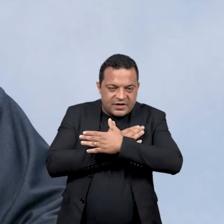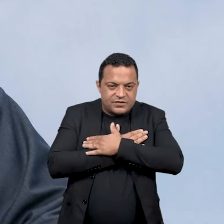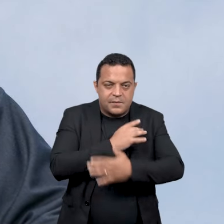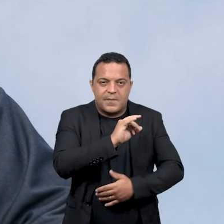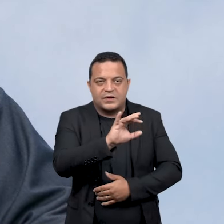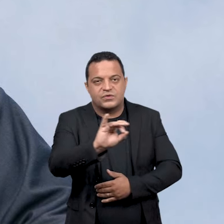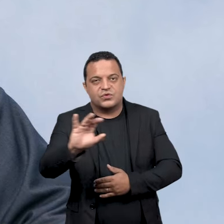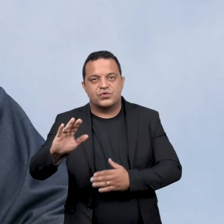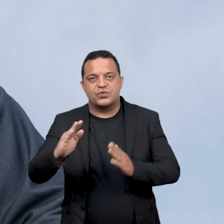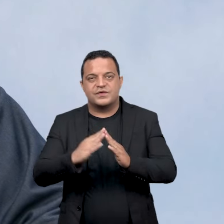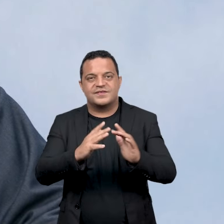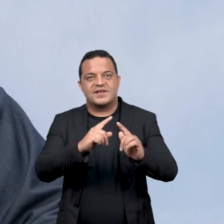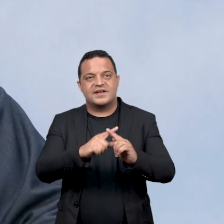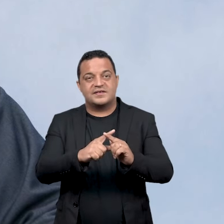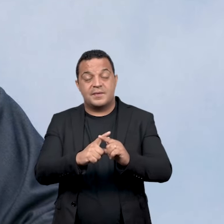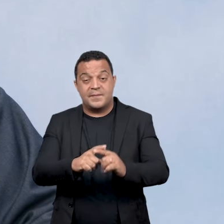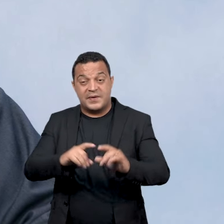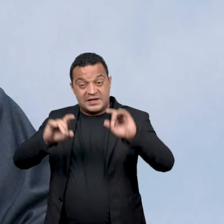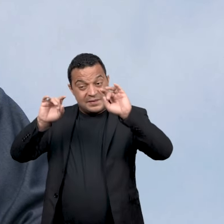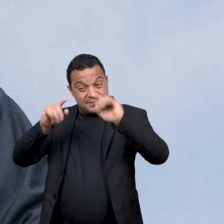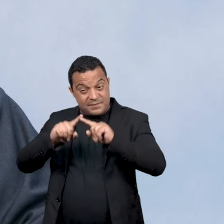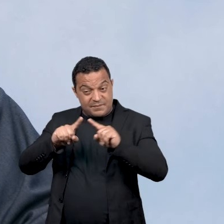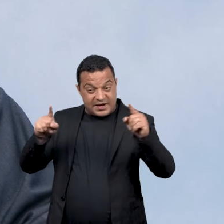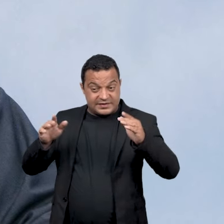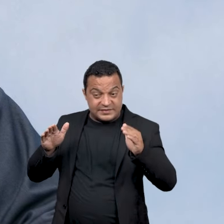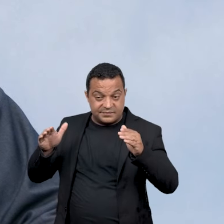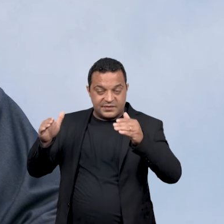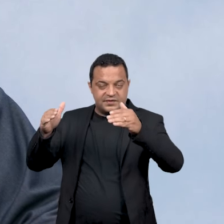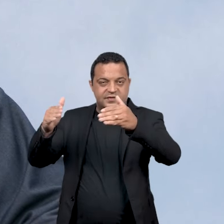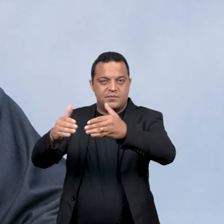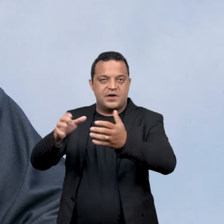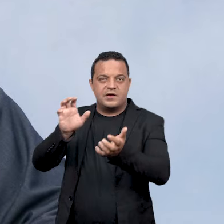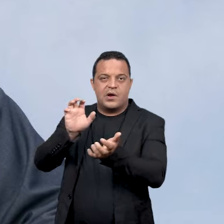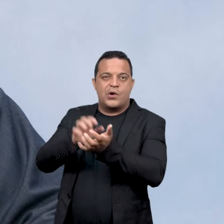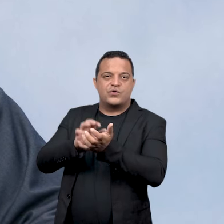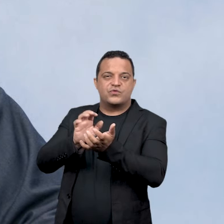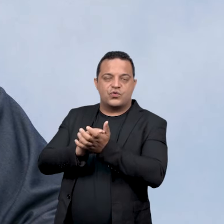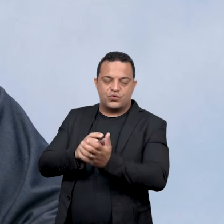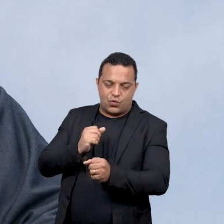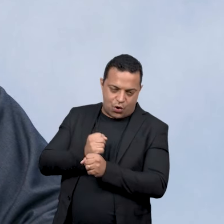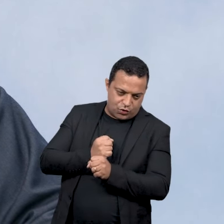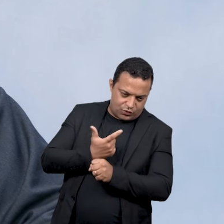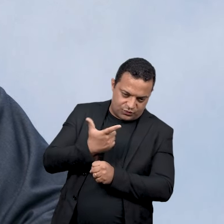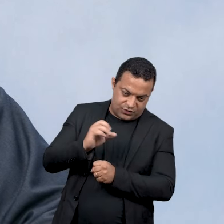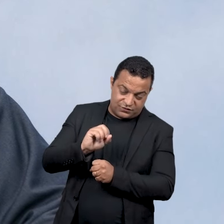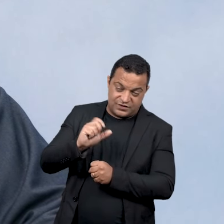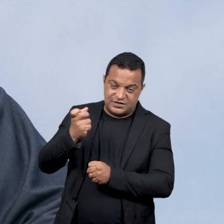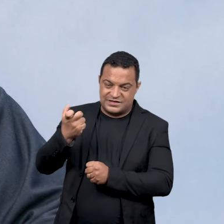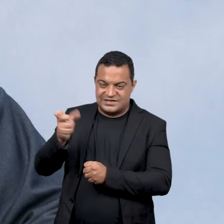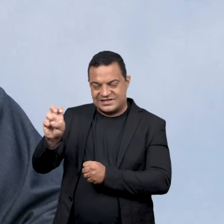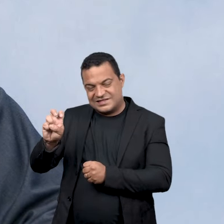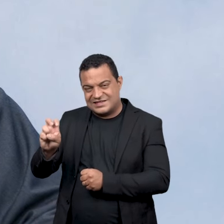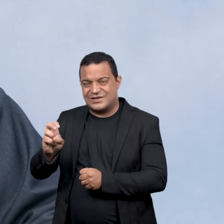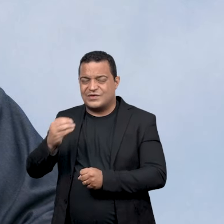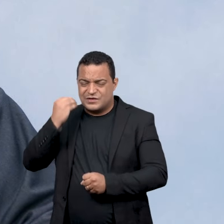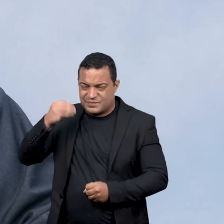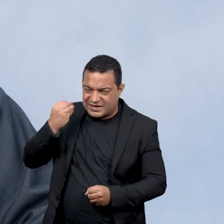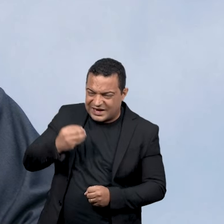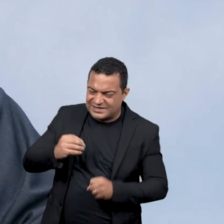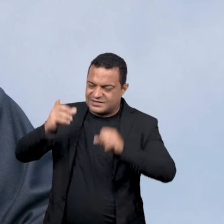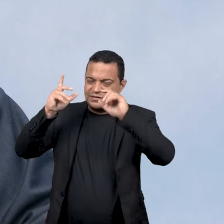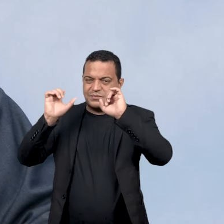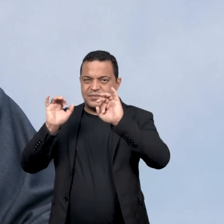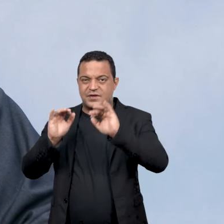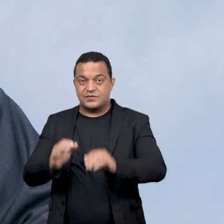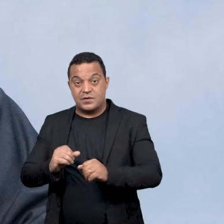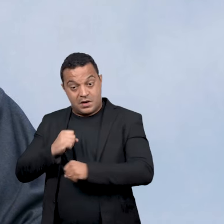abraço fraternal a todas as igrejas, em especial aos idosos. O ano 2025 foi um ano de muitas